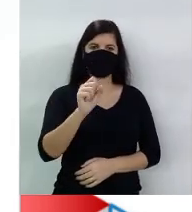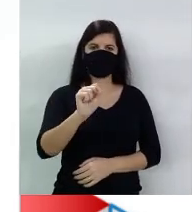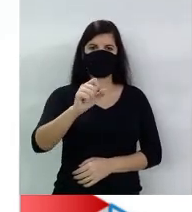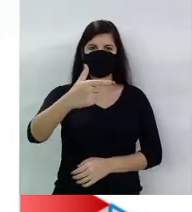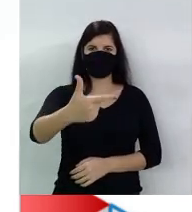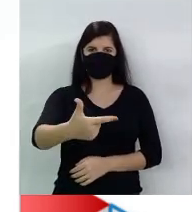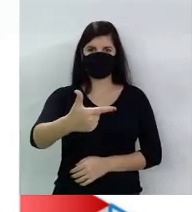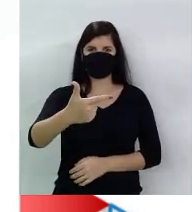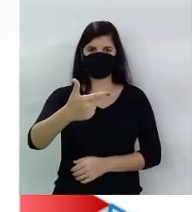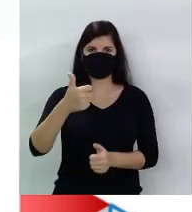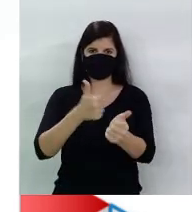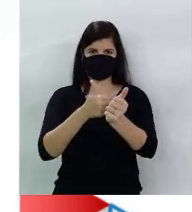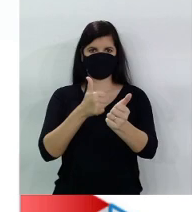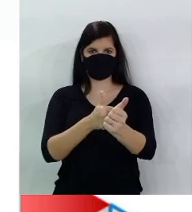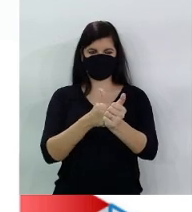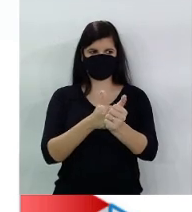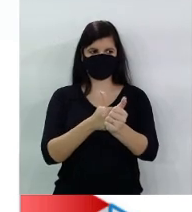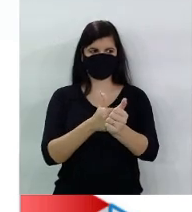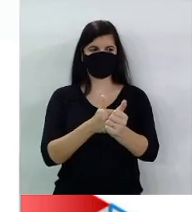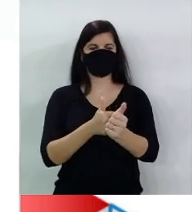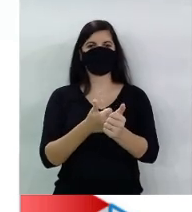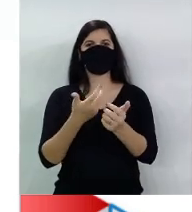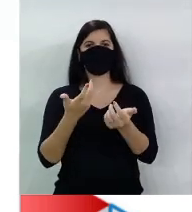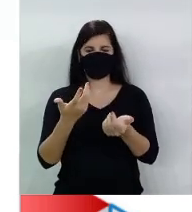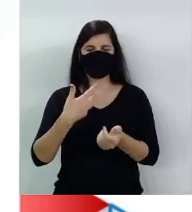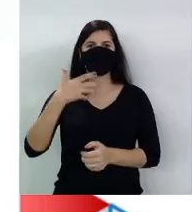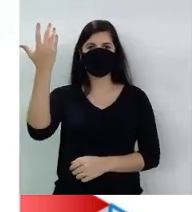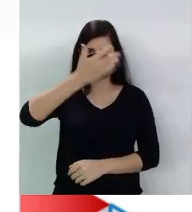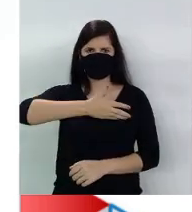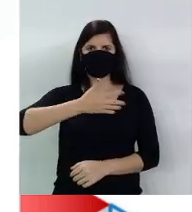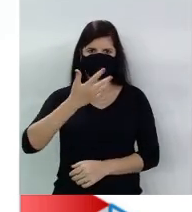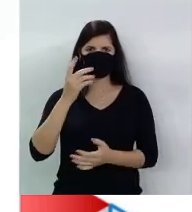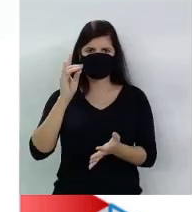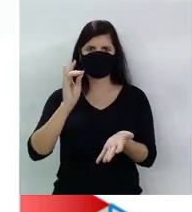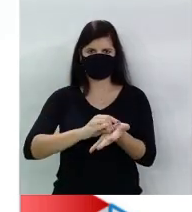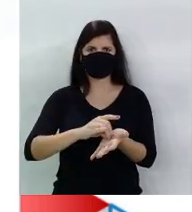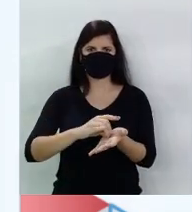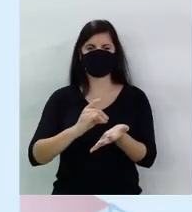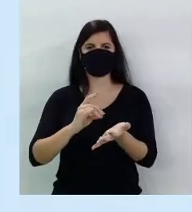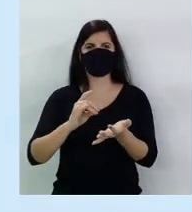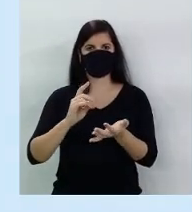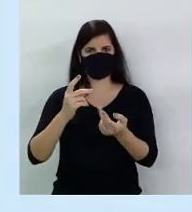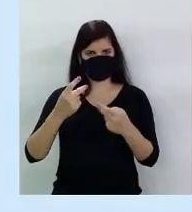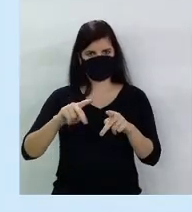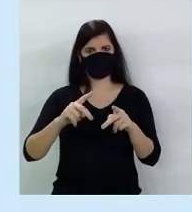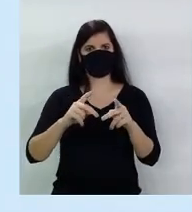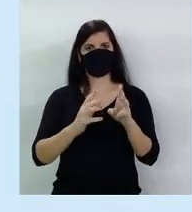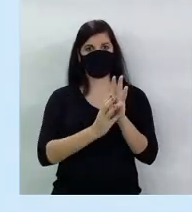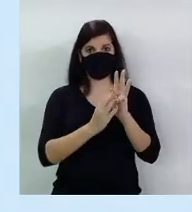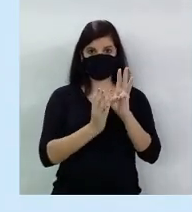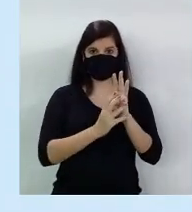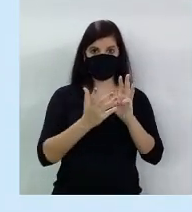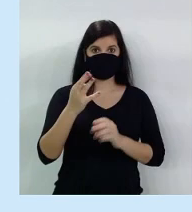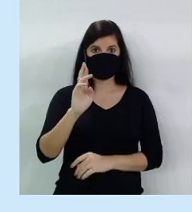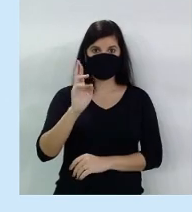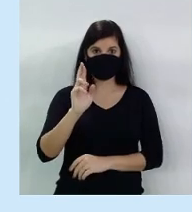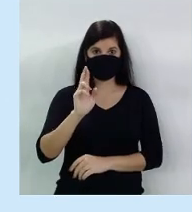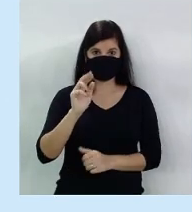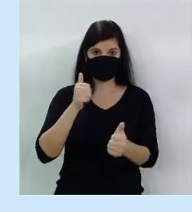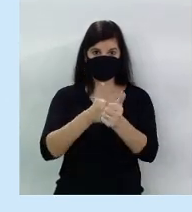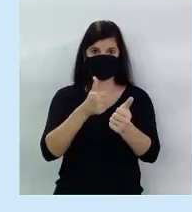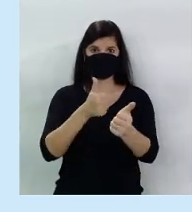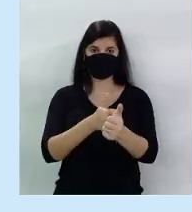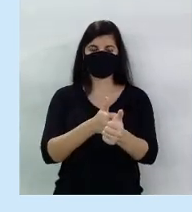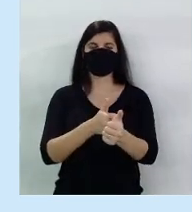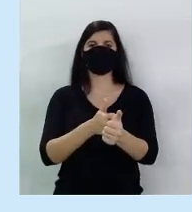63.082 adeptos, certo? Declarados das tradições indígenas religiosas.